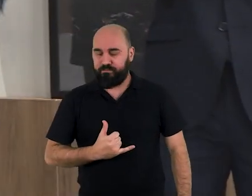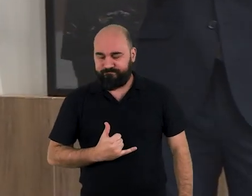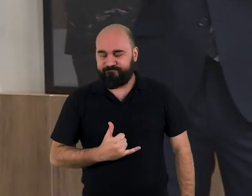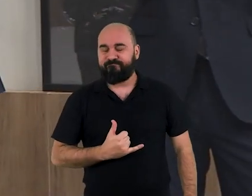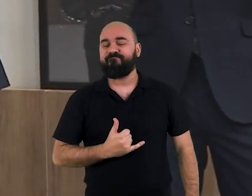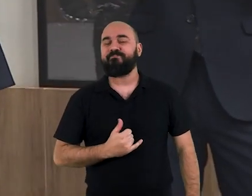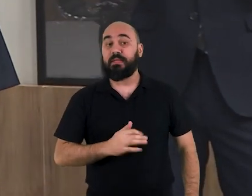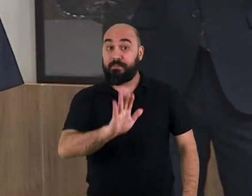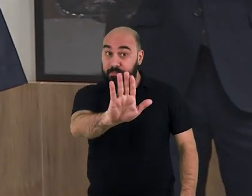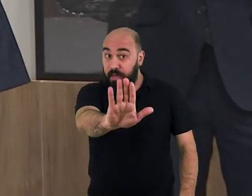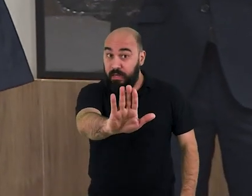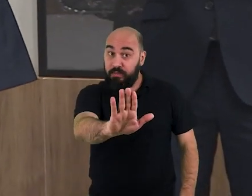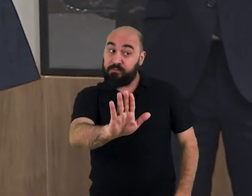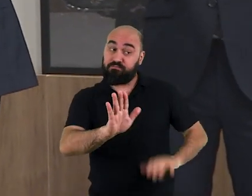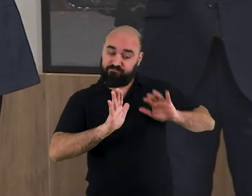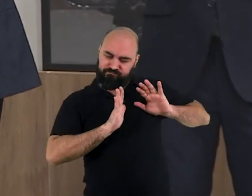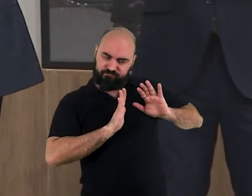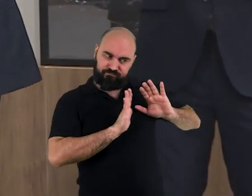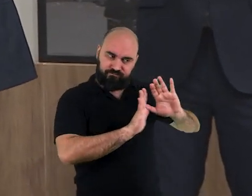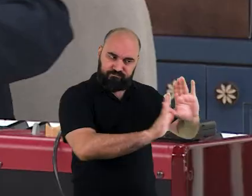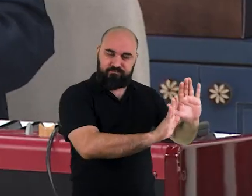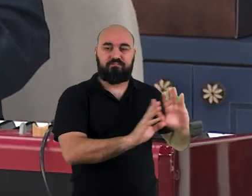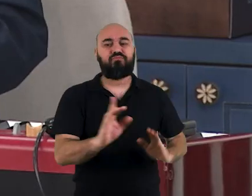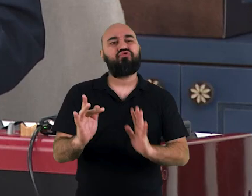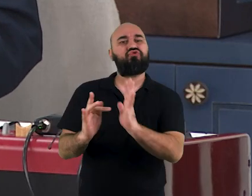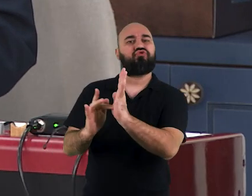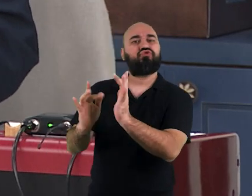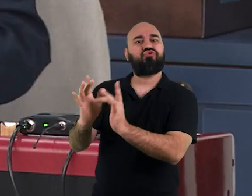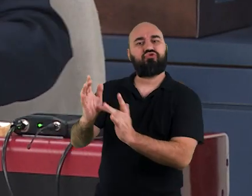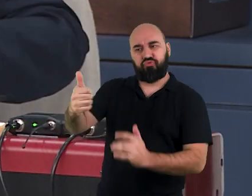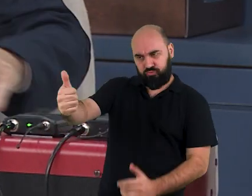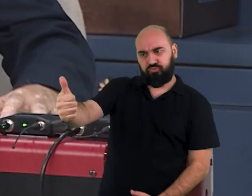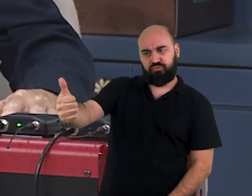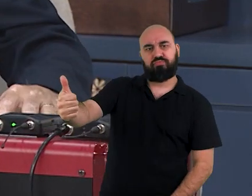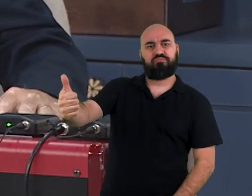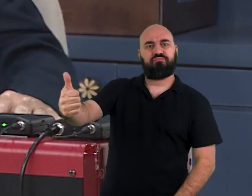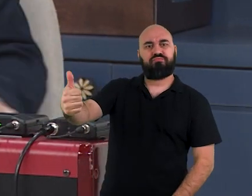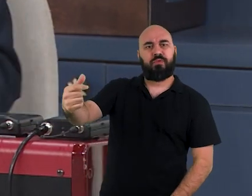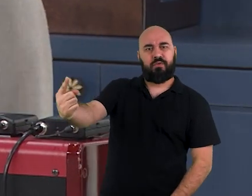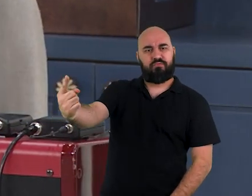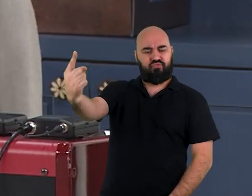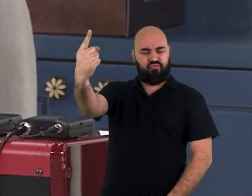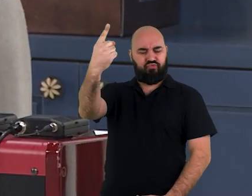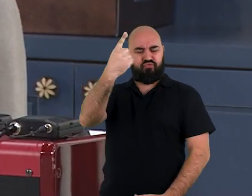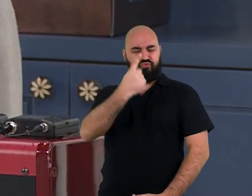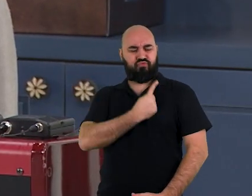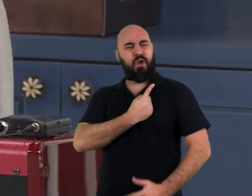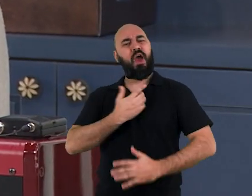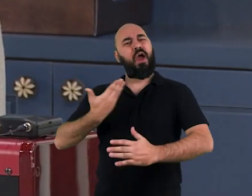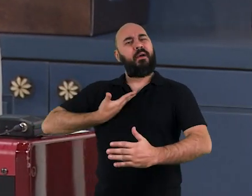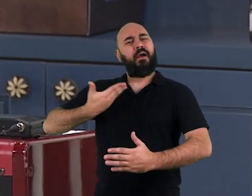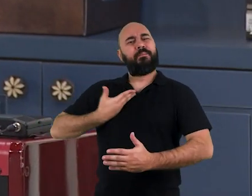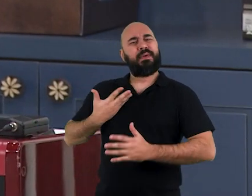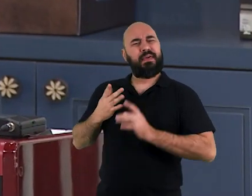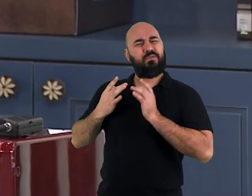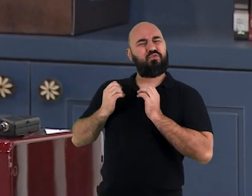ilusão. Mas se ele for o primeiro, o seu companheiro, motivo